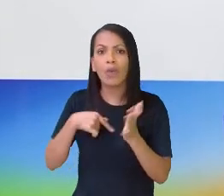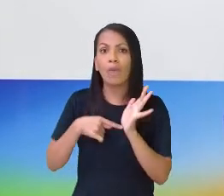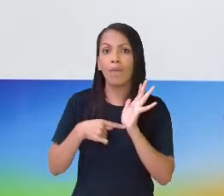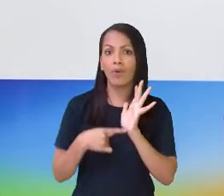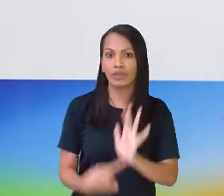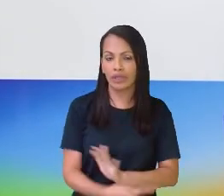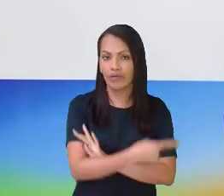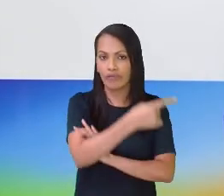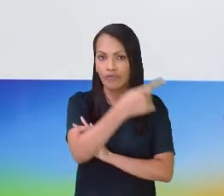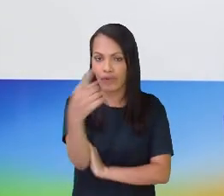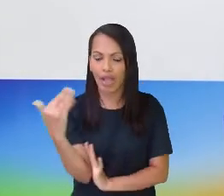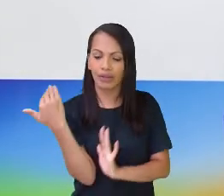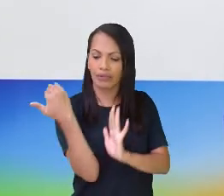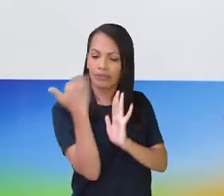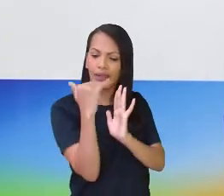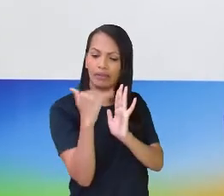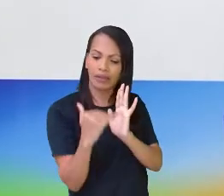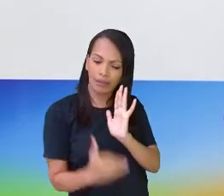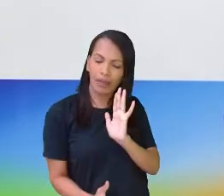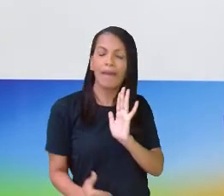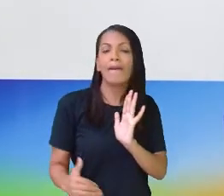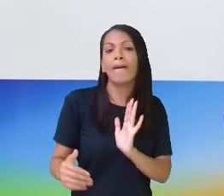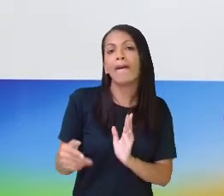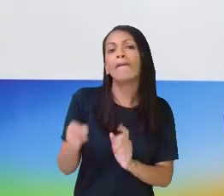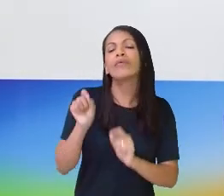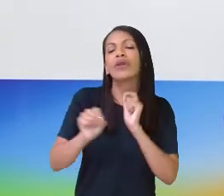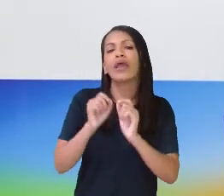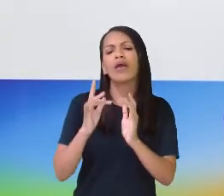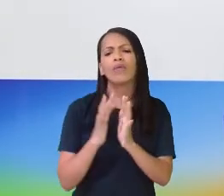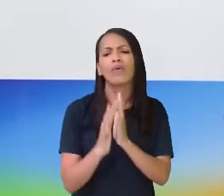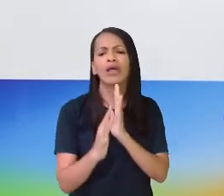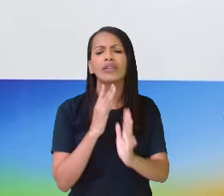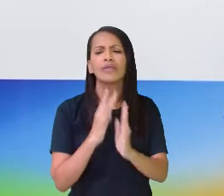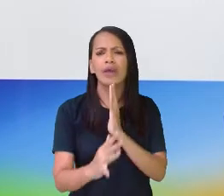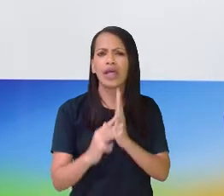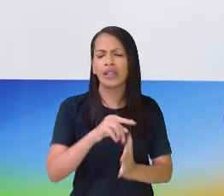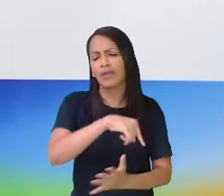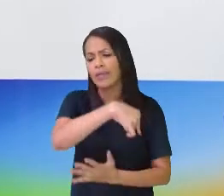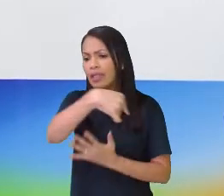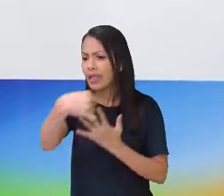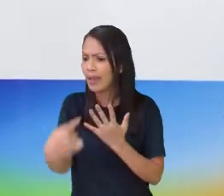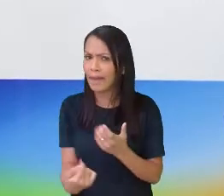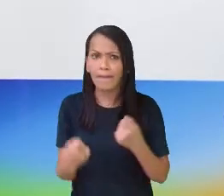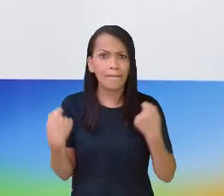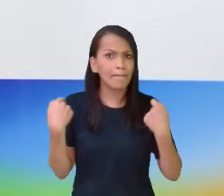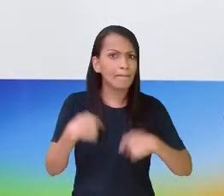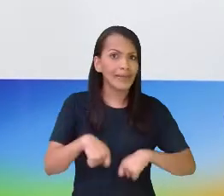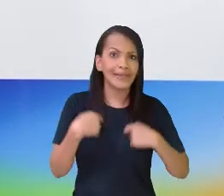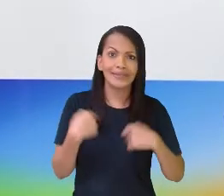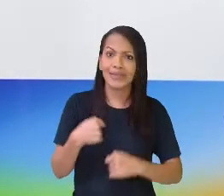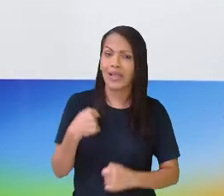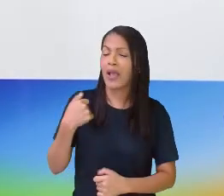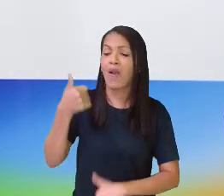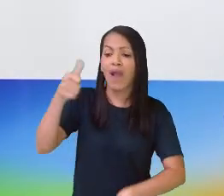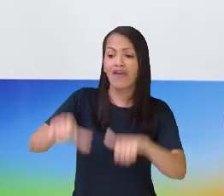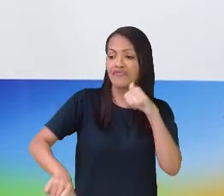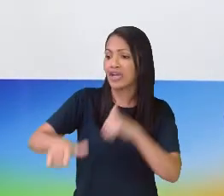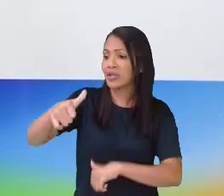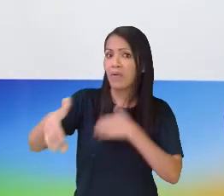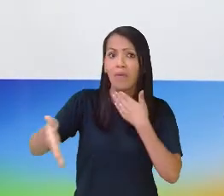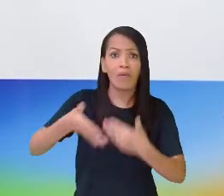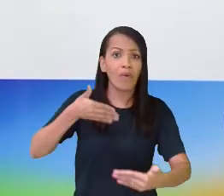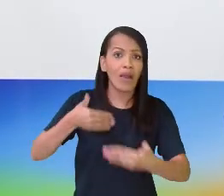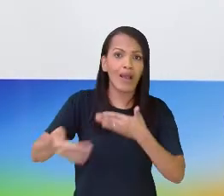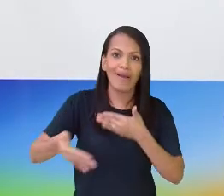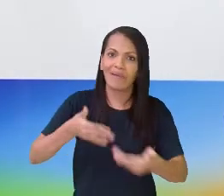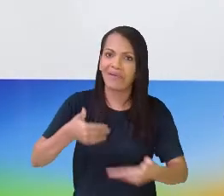trouxe, a gente identifica que essa dinâmica, que esses aspectos, eles são indispensáveis para o processo de avaliação para qualquer estudante.